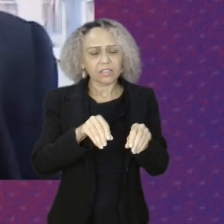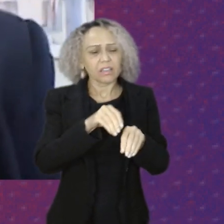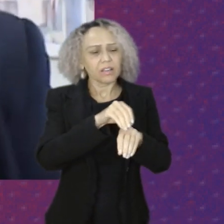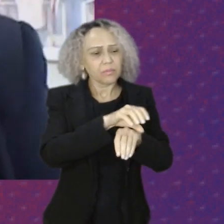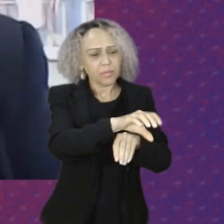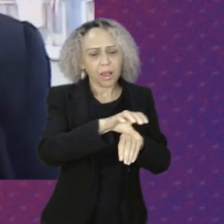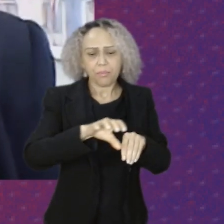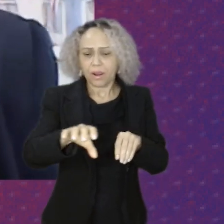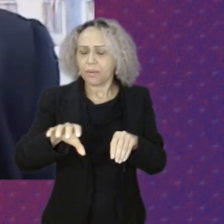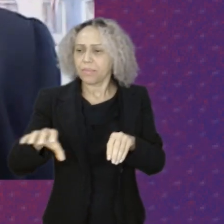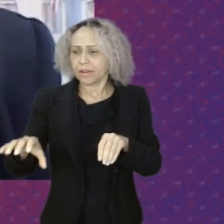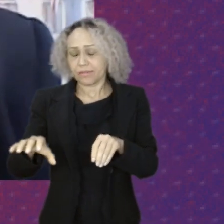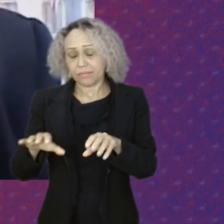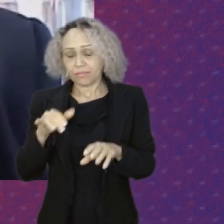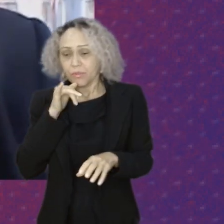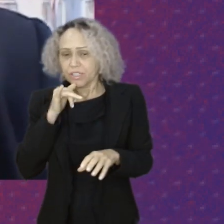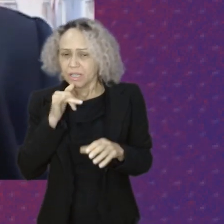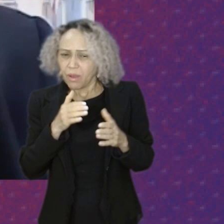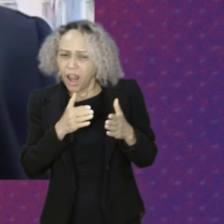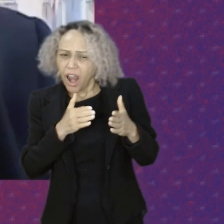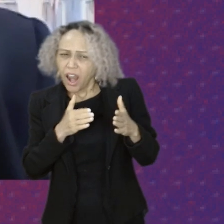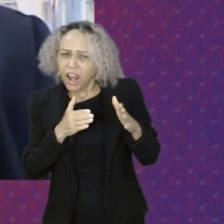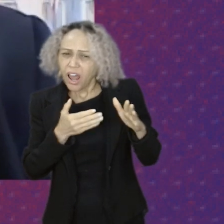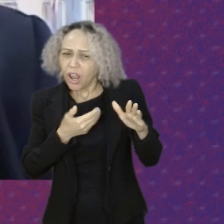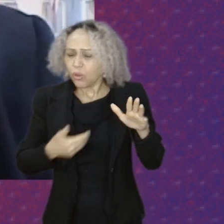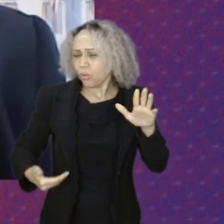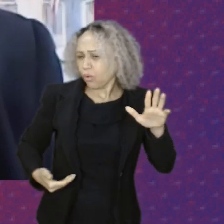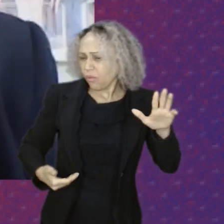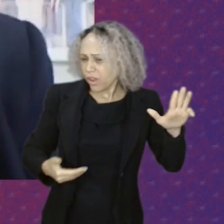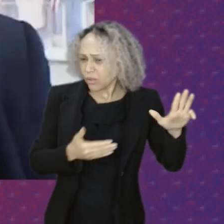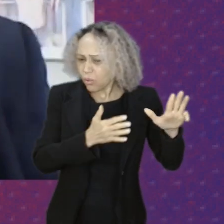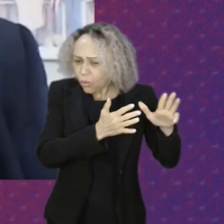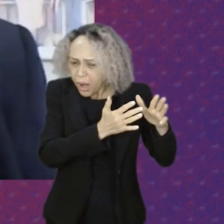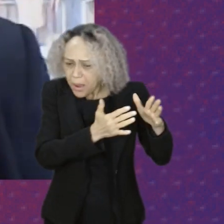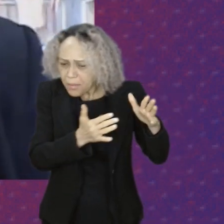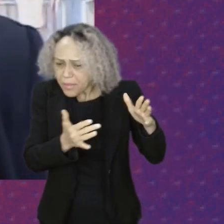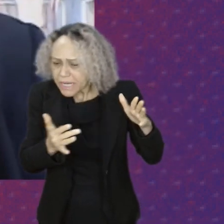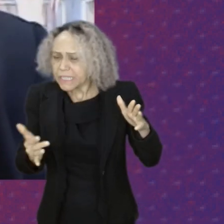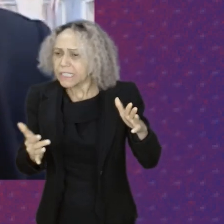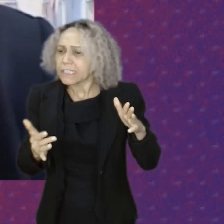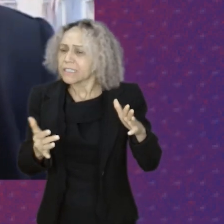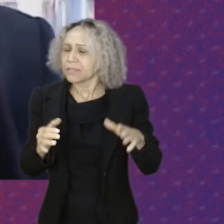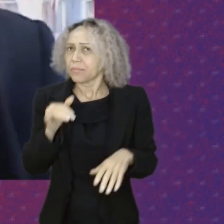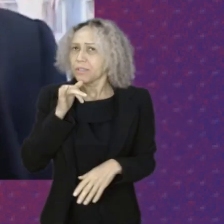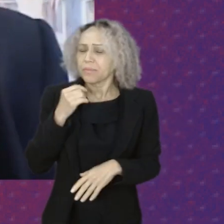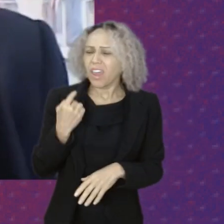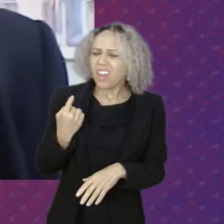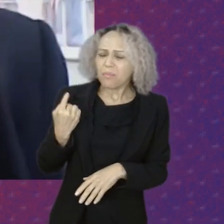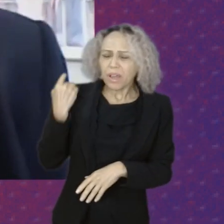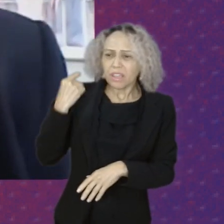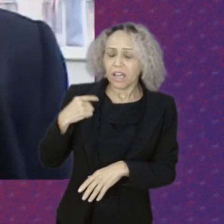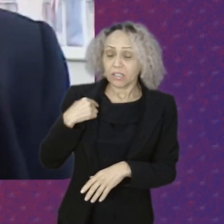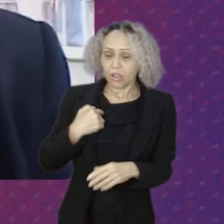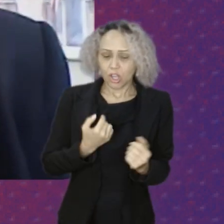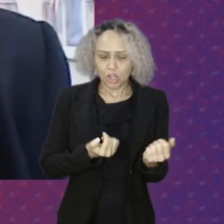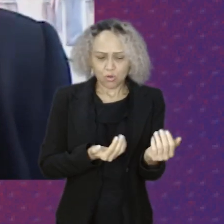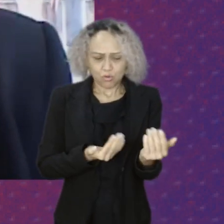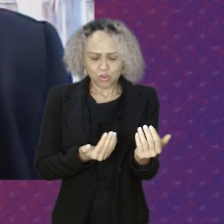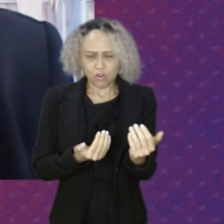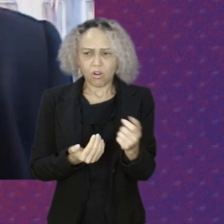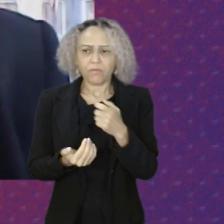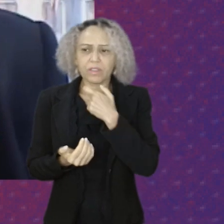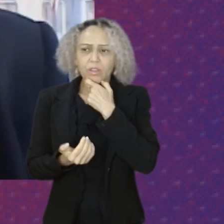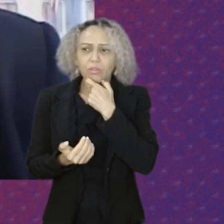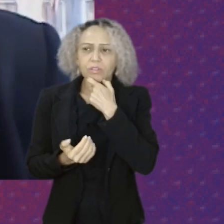Eu sou dessas sementes onde eu, jovem, ainda solteira, tive o acesso à terra através